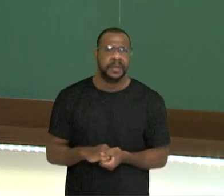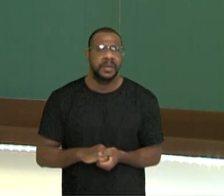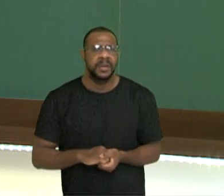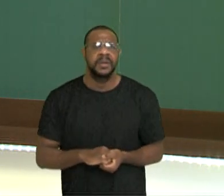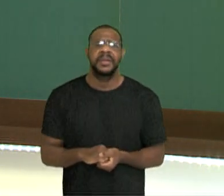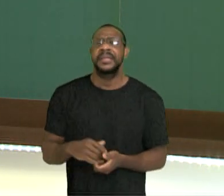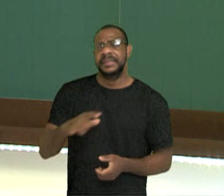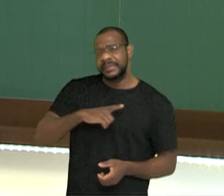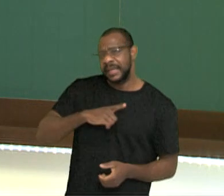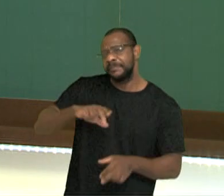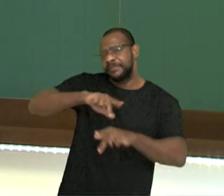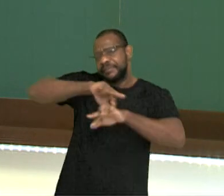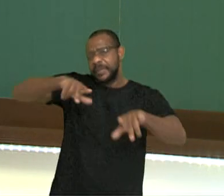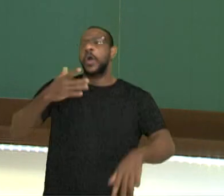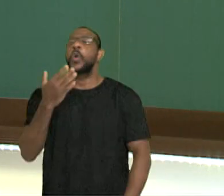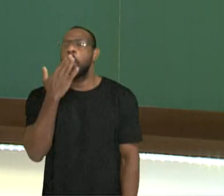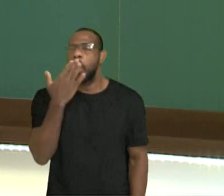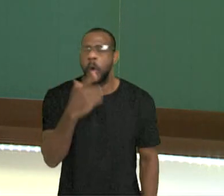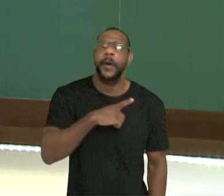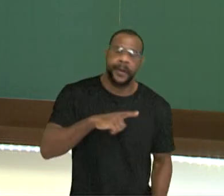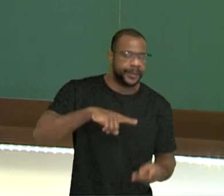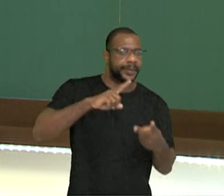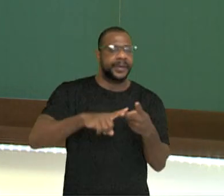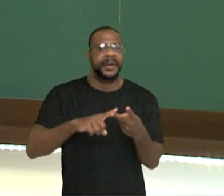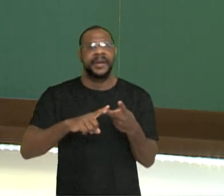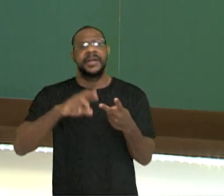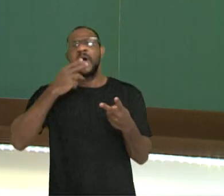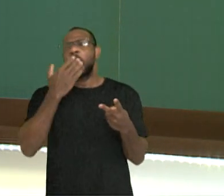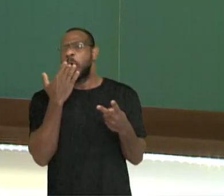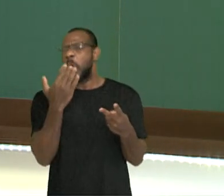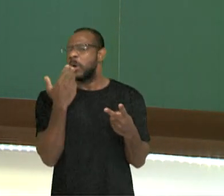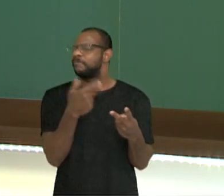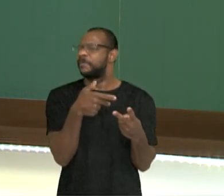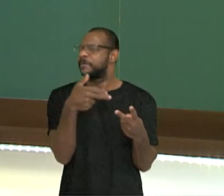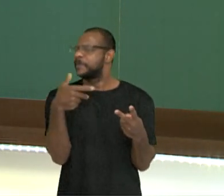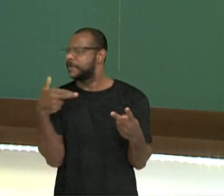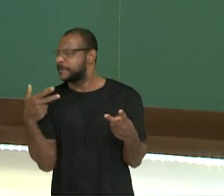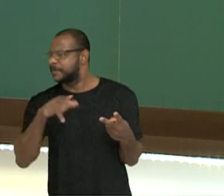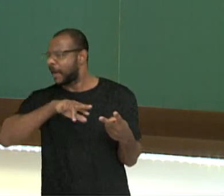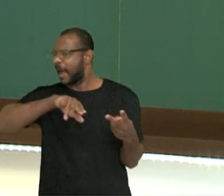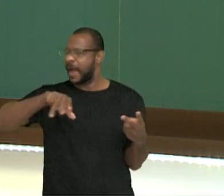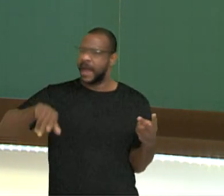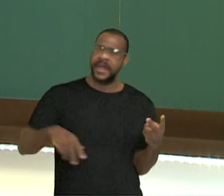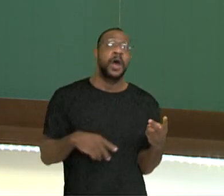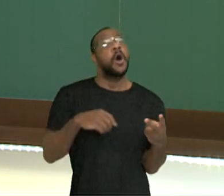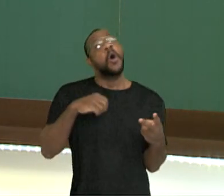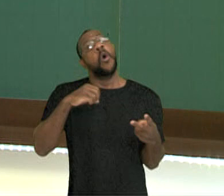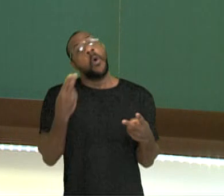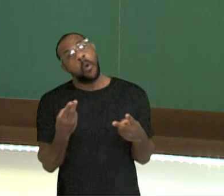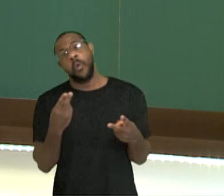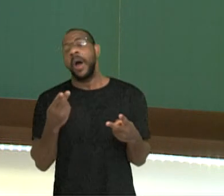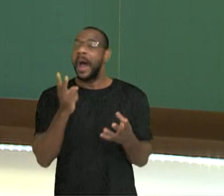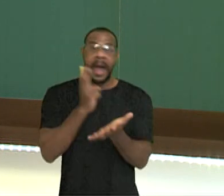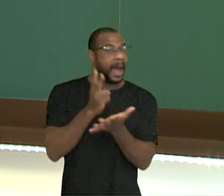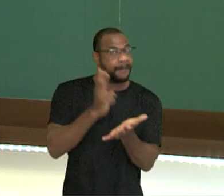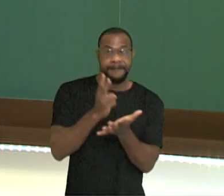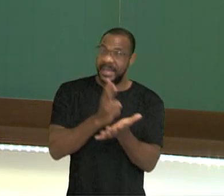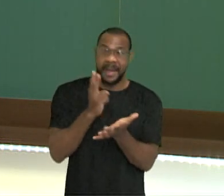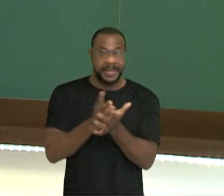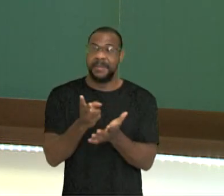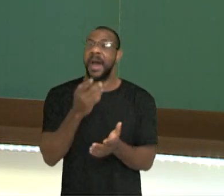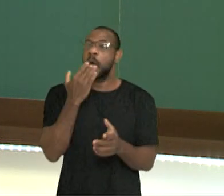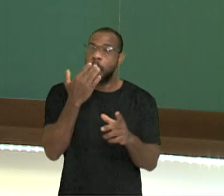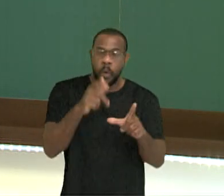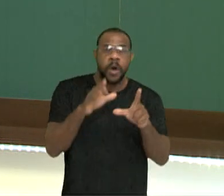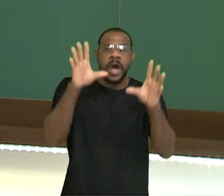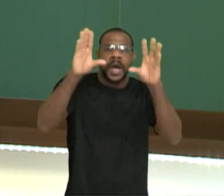diferentes tonalidades de cores, diferentes cores, né? Ou a mesma cor em um tom mais escuro e um tom mais